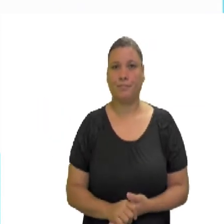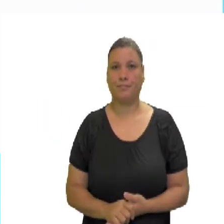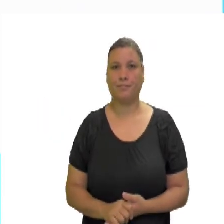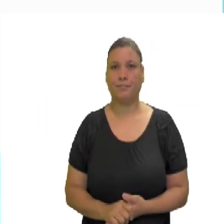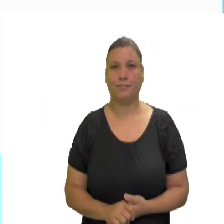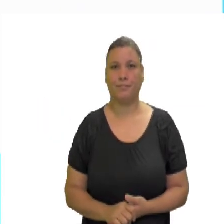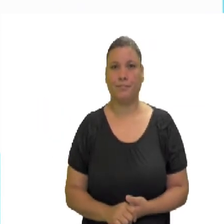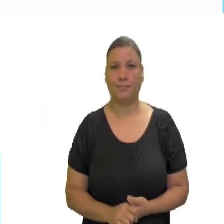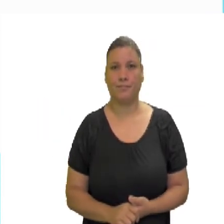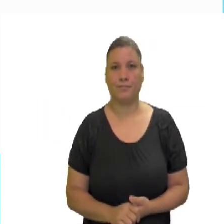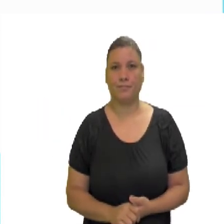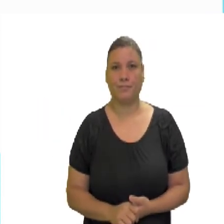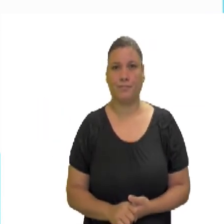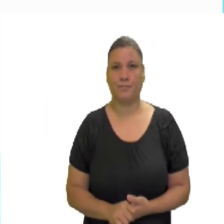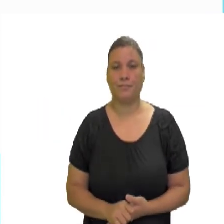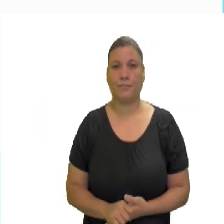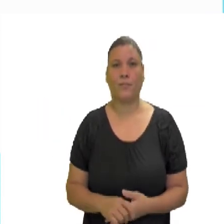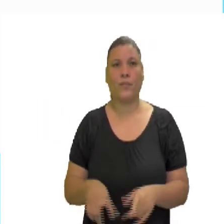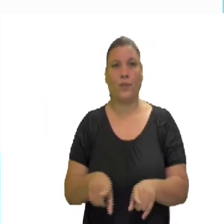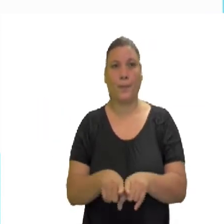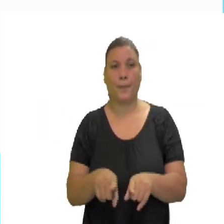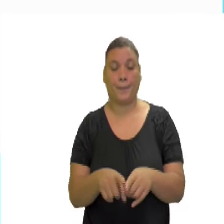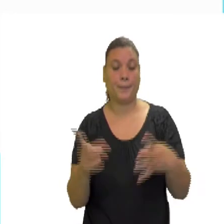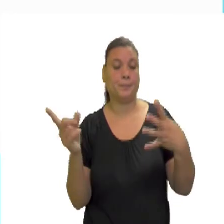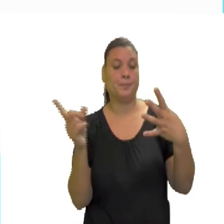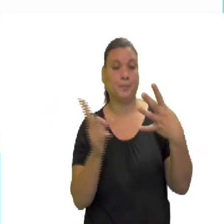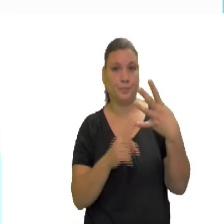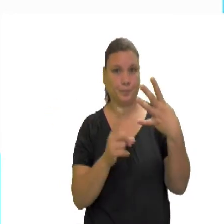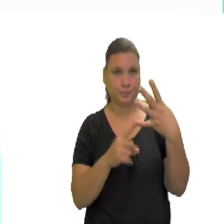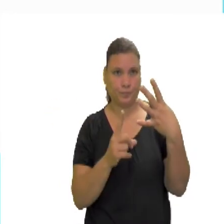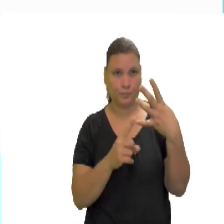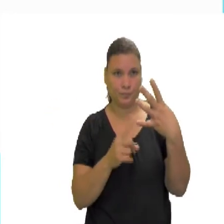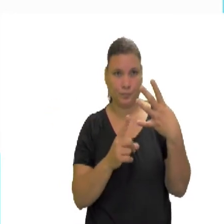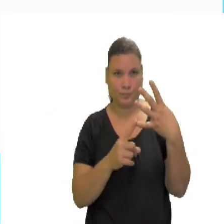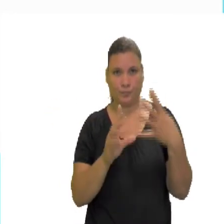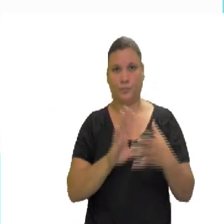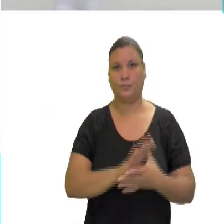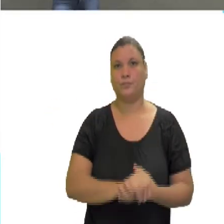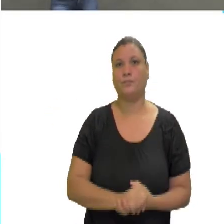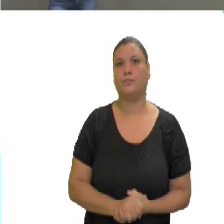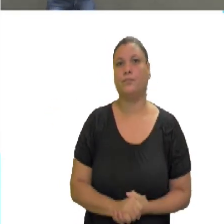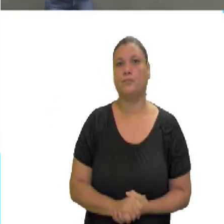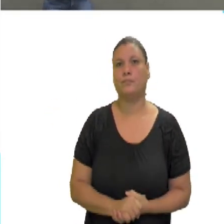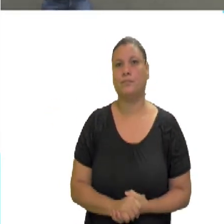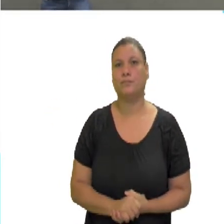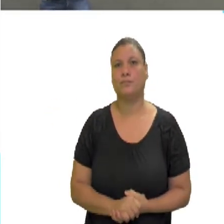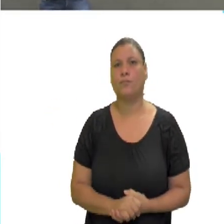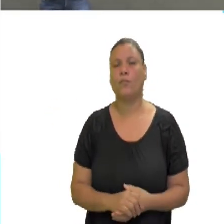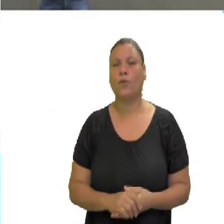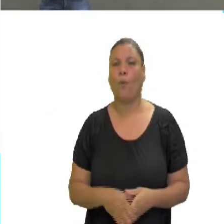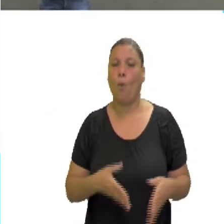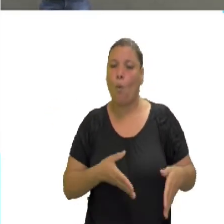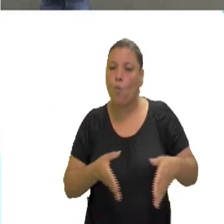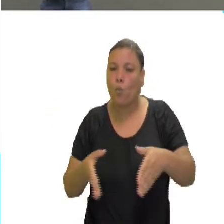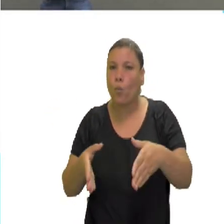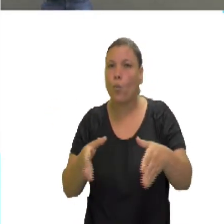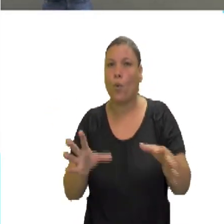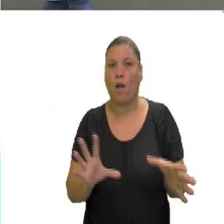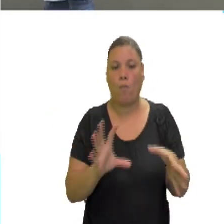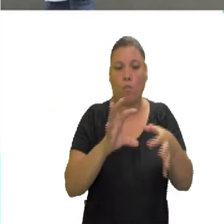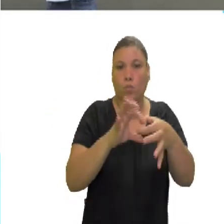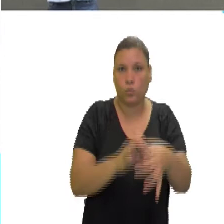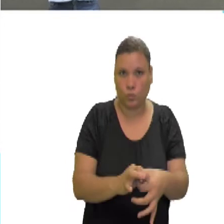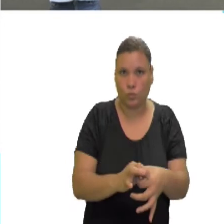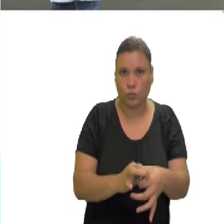com muita facilidade. E o caminho de Sabarabuçu. O que é esse caminho? Ele ligava o distrito